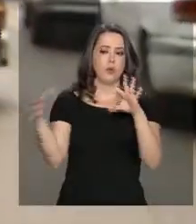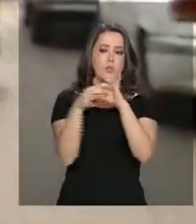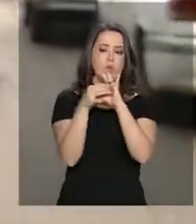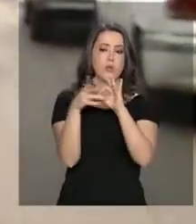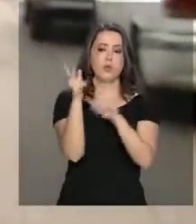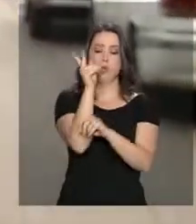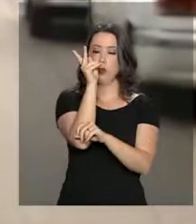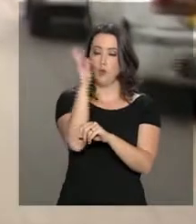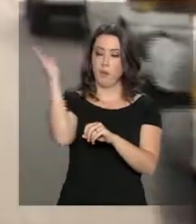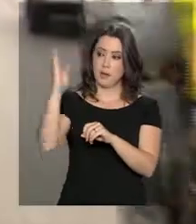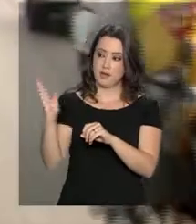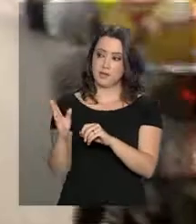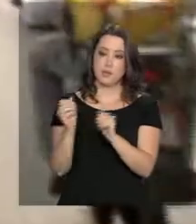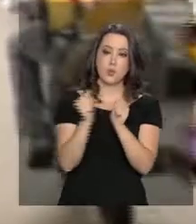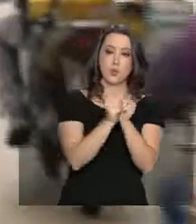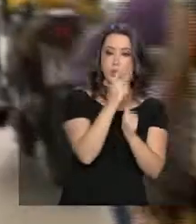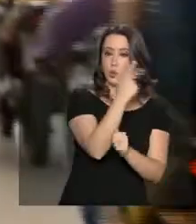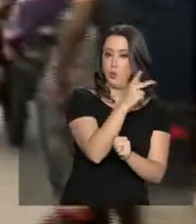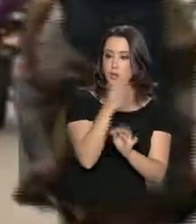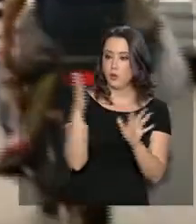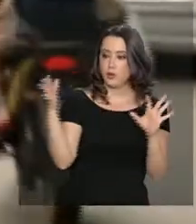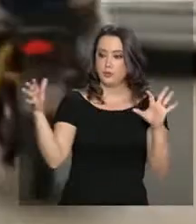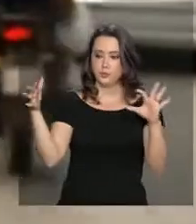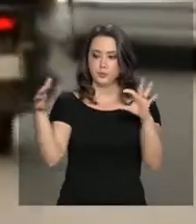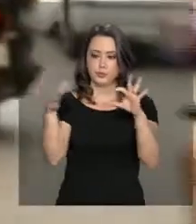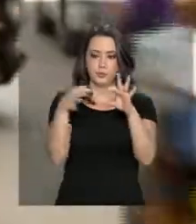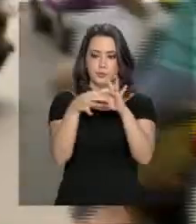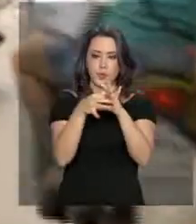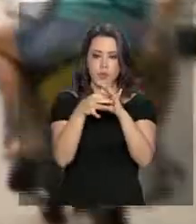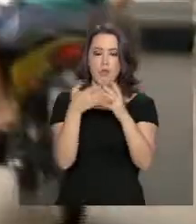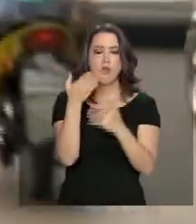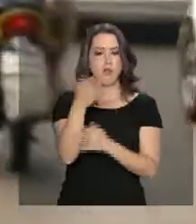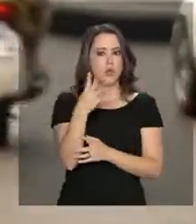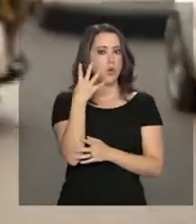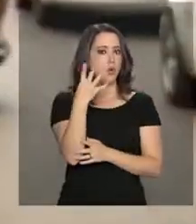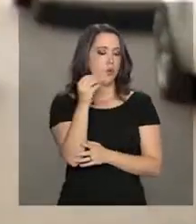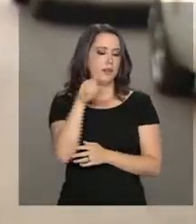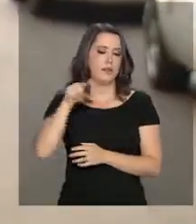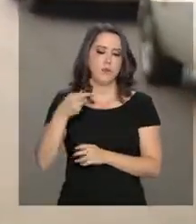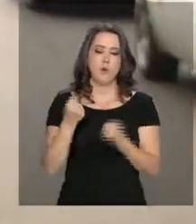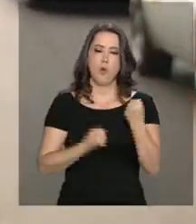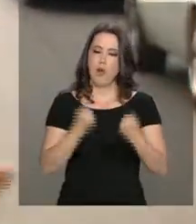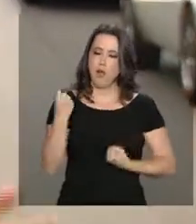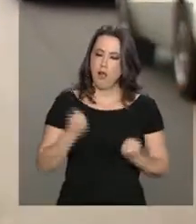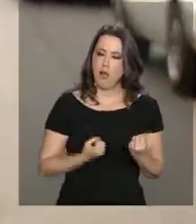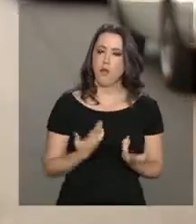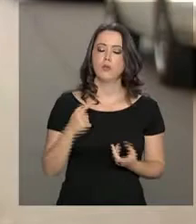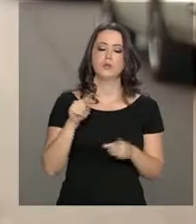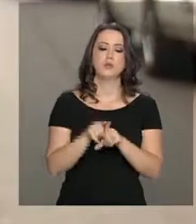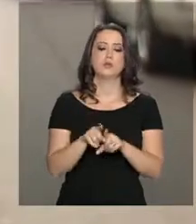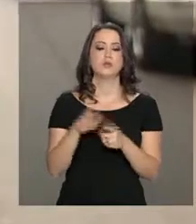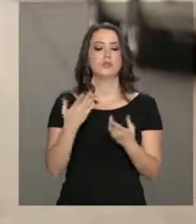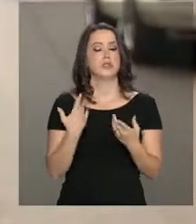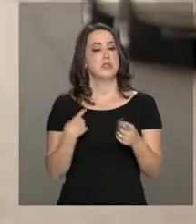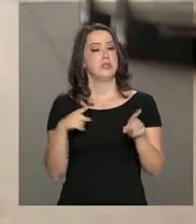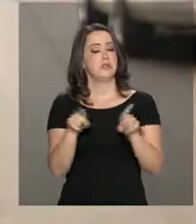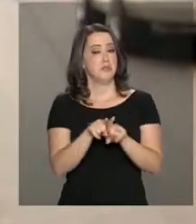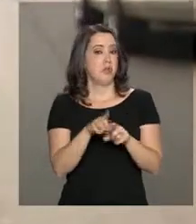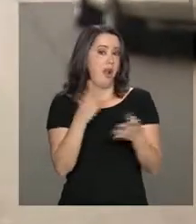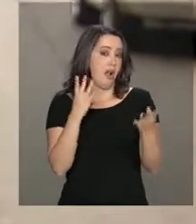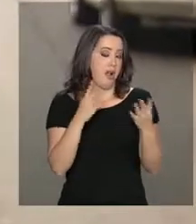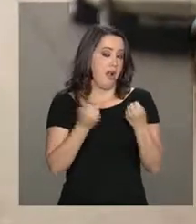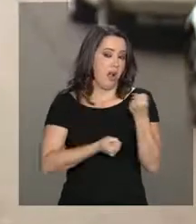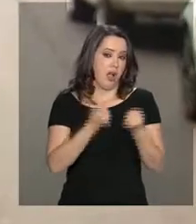dois países. Por aqui passam todos os dias cerca de 40 mil veículos, de carros de passeio a